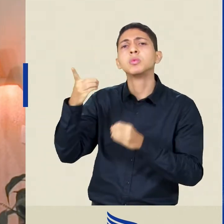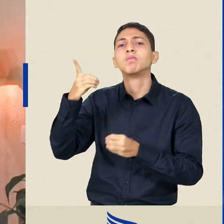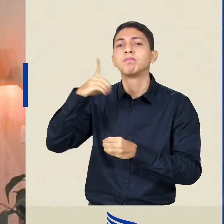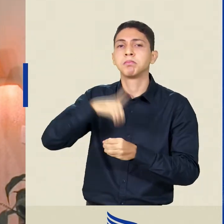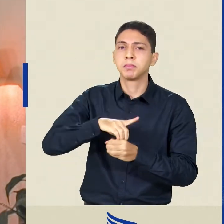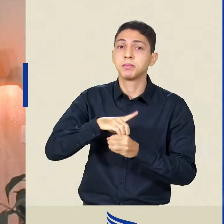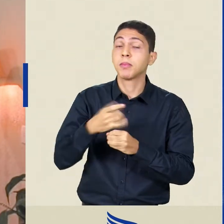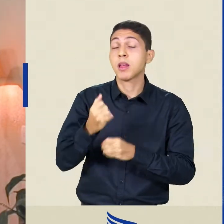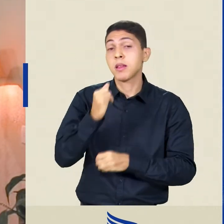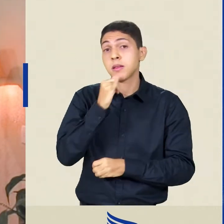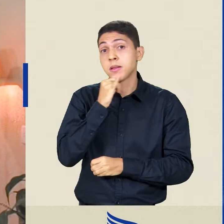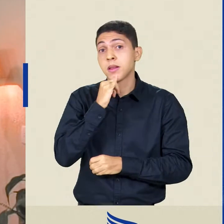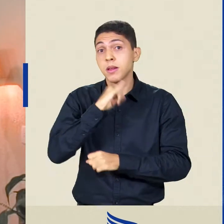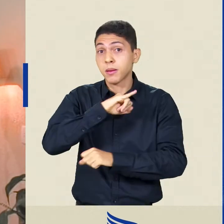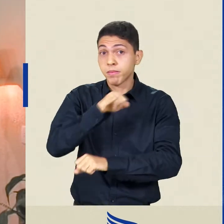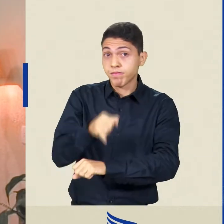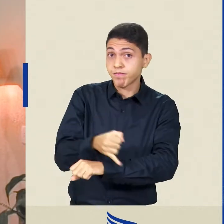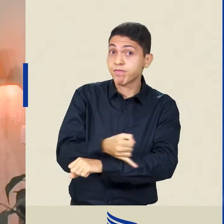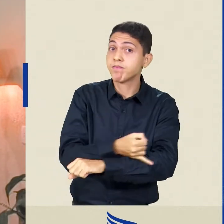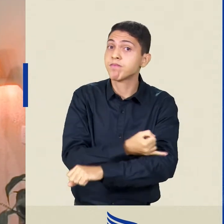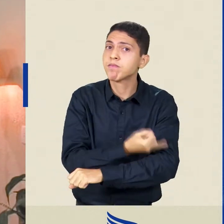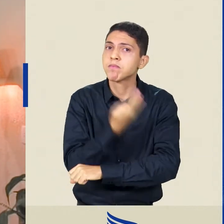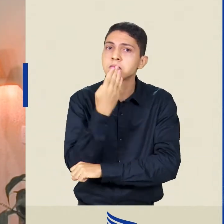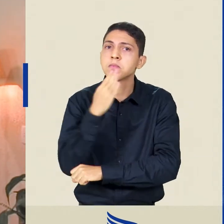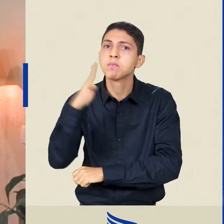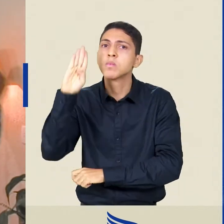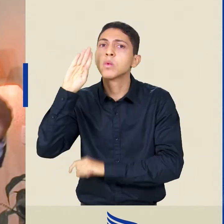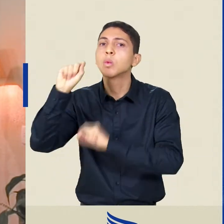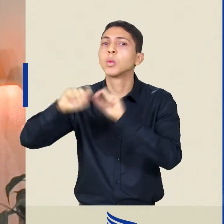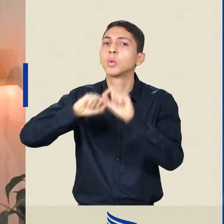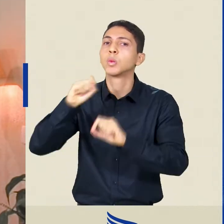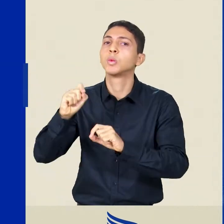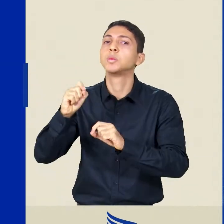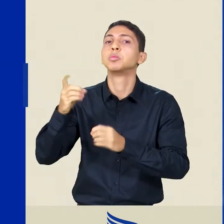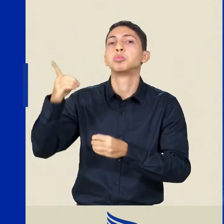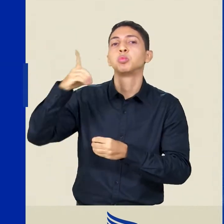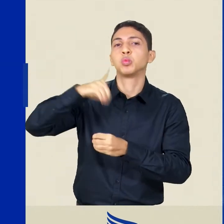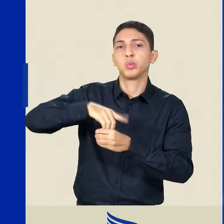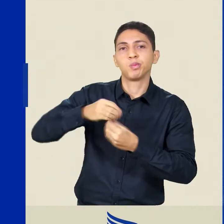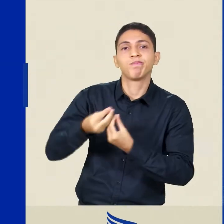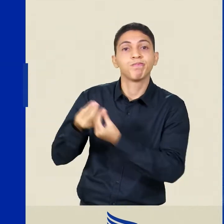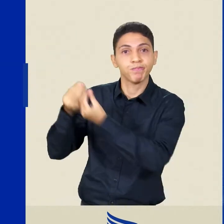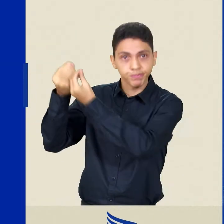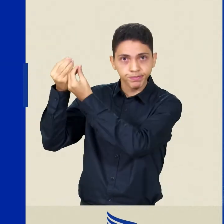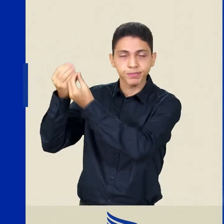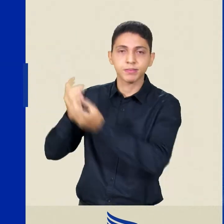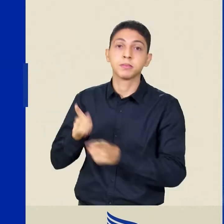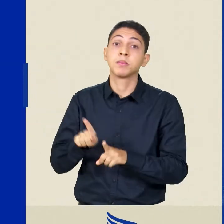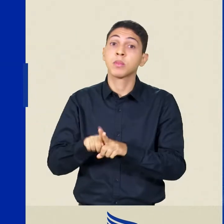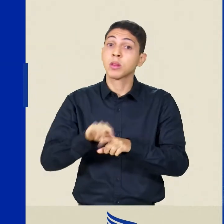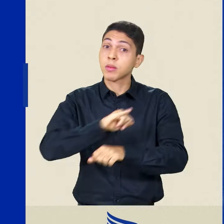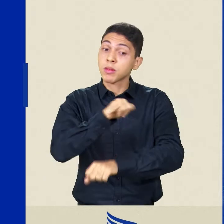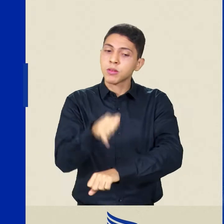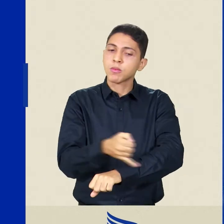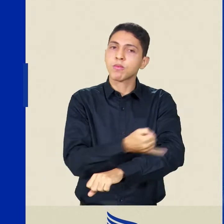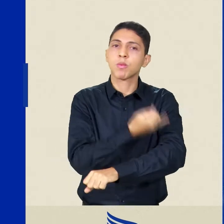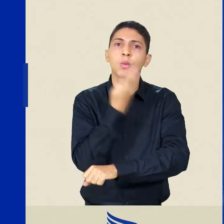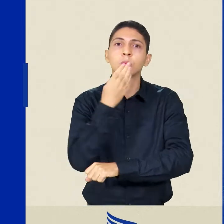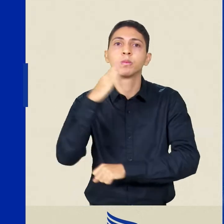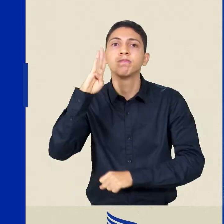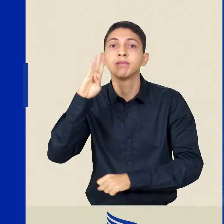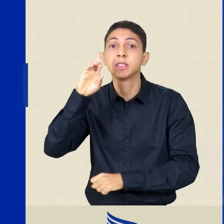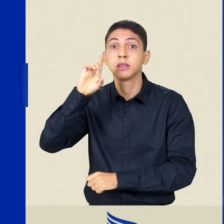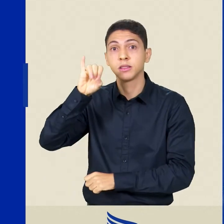Jacó, por exemplo, fez o voto de devolver o dízimo ao Senhor. Fez também Jacó um voto, dizendo: Se Deus